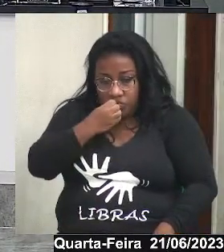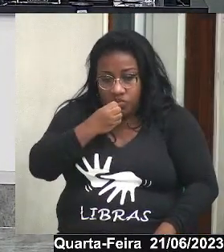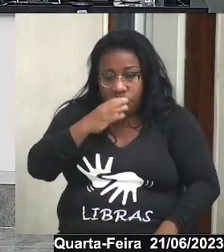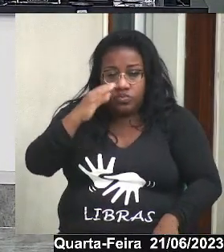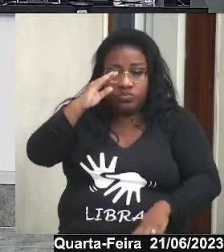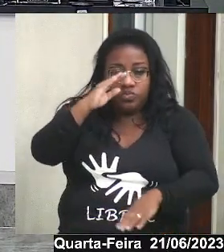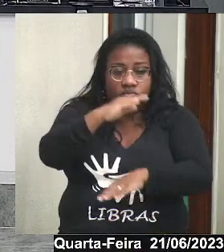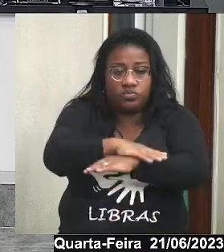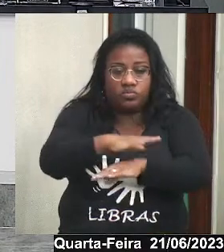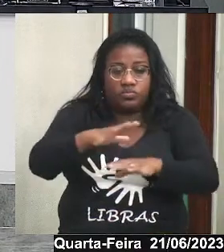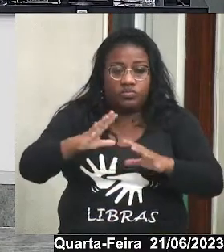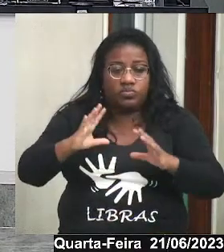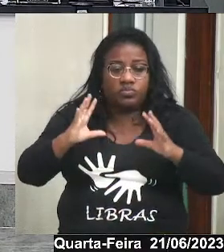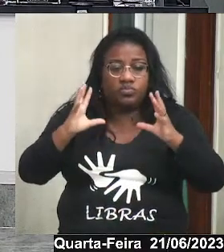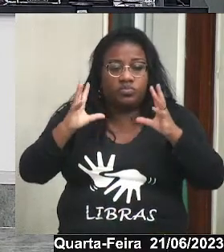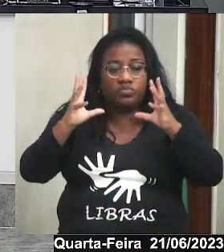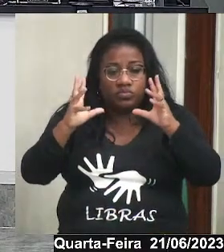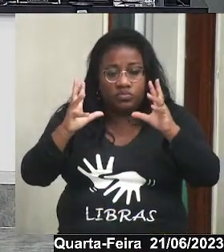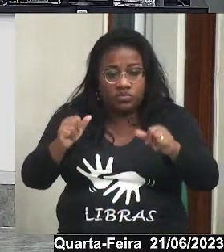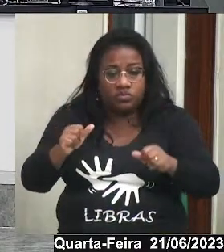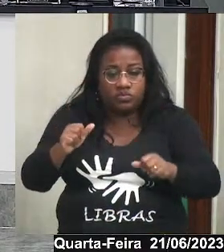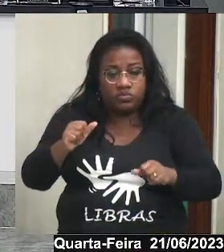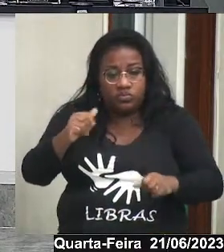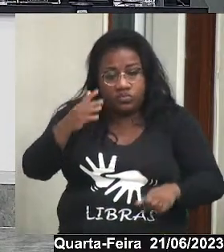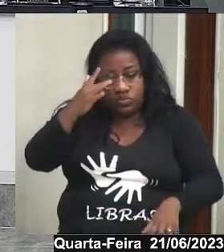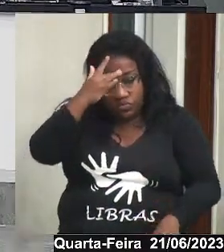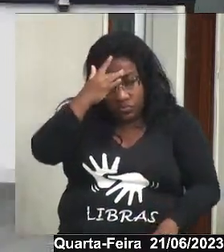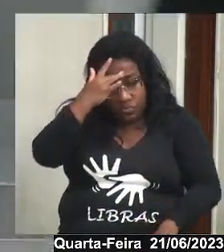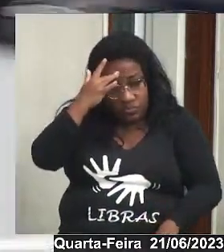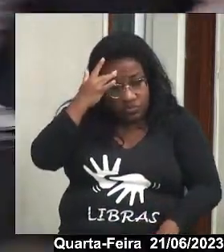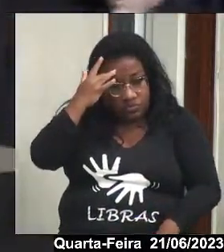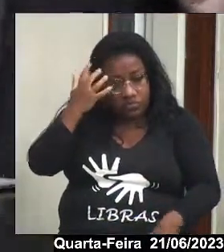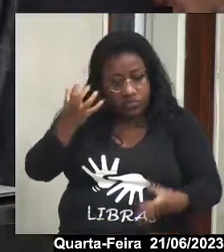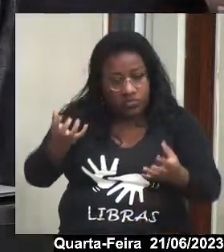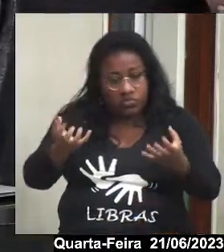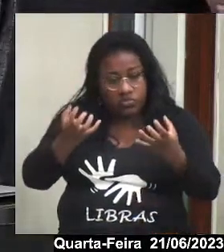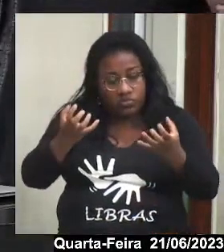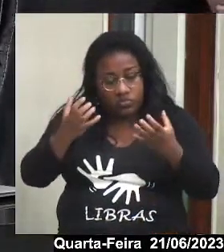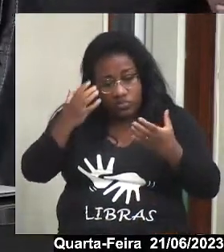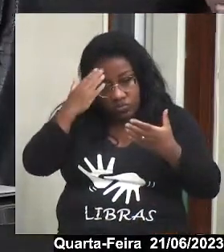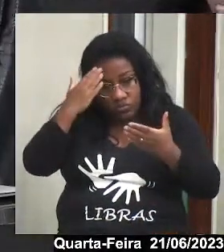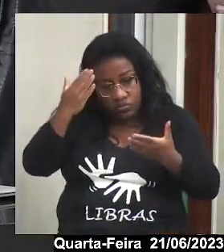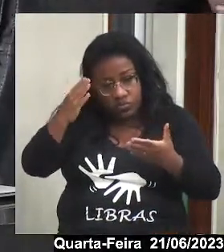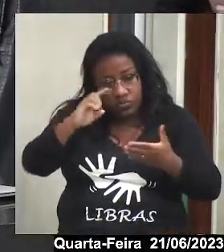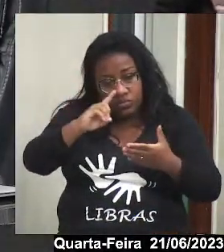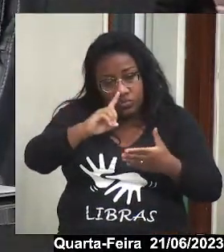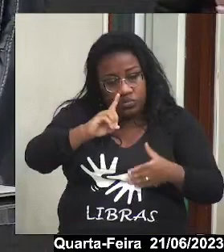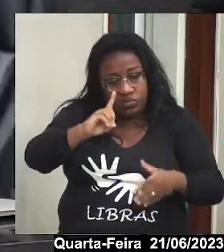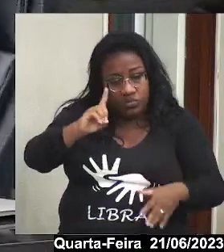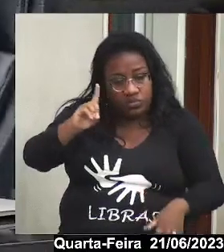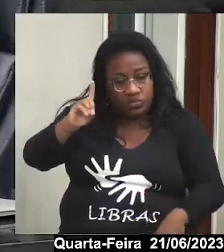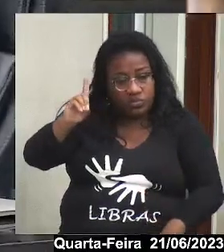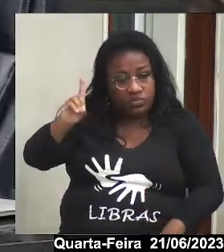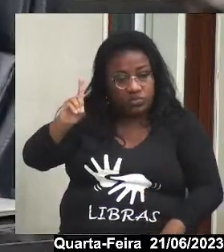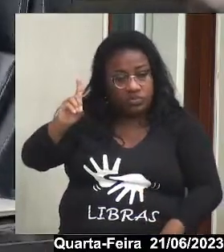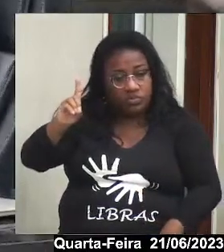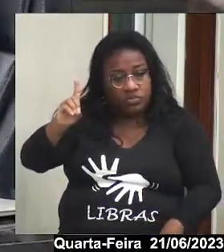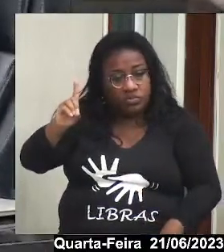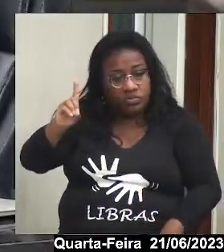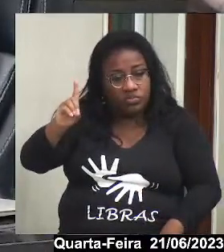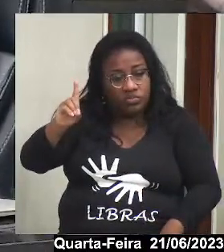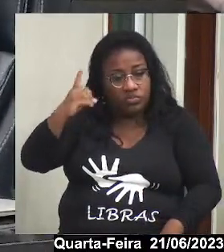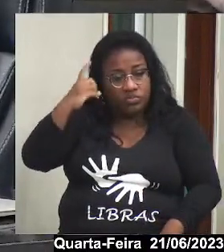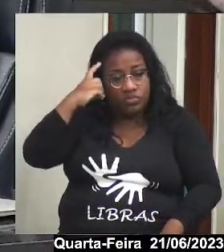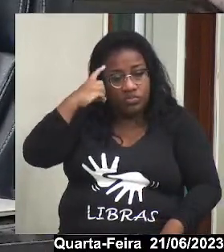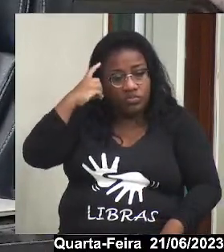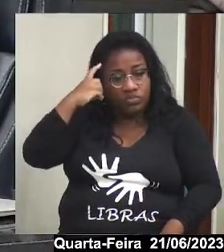Boa tarde a todos, né? Já passa da meio-dia. Quero aqui mais uma vez agradecer a Deus, cumprimentar a todos presentes.